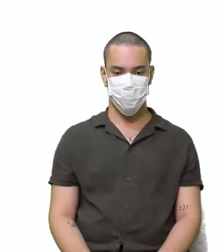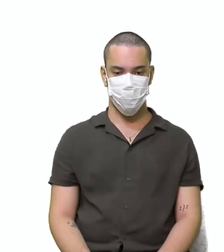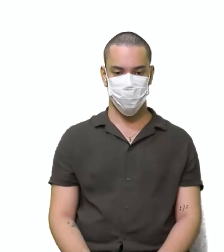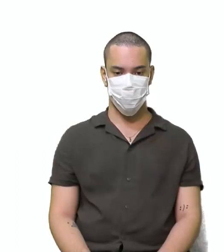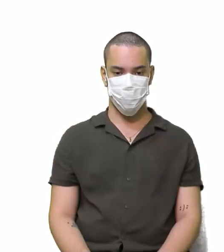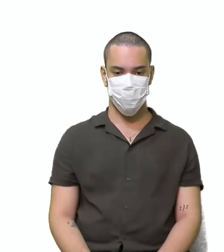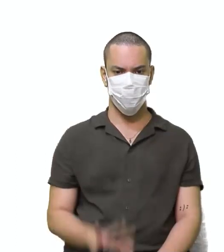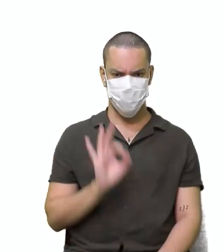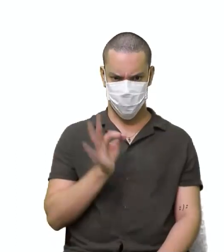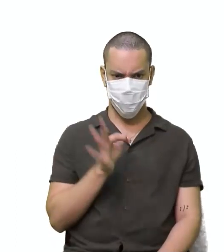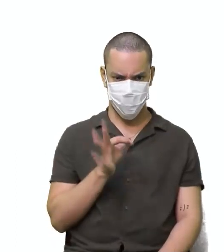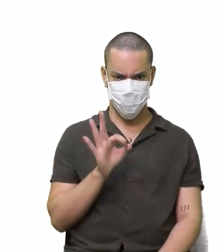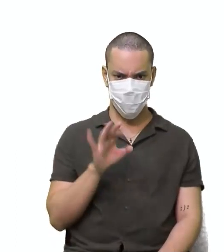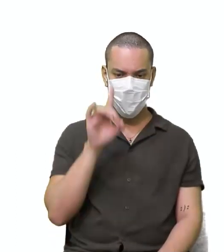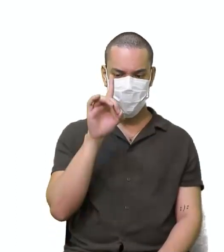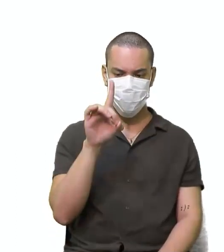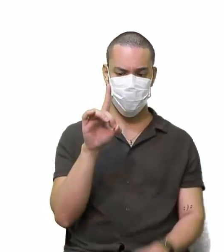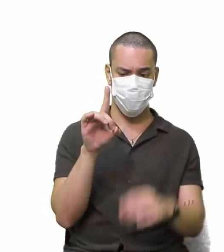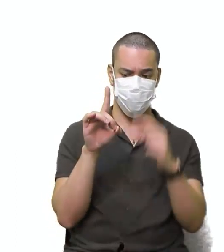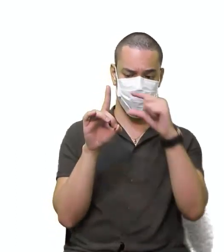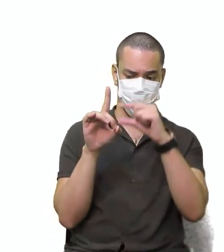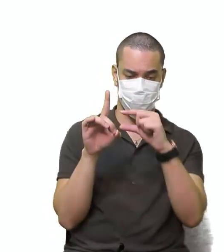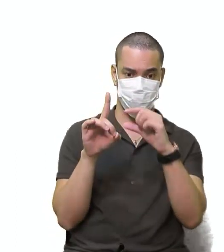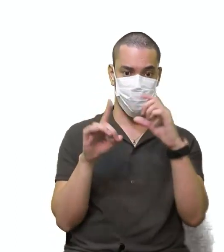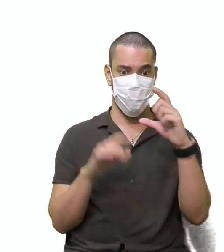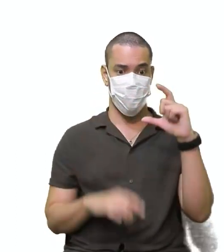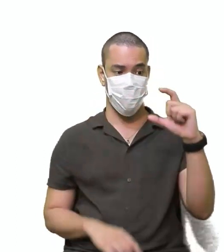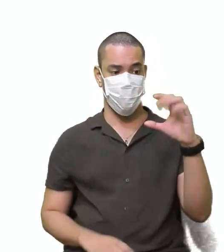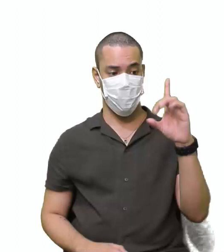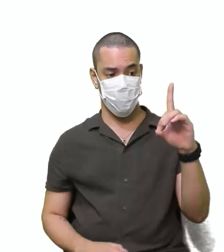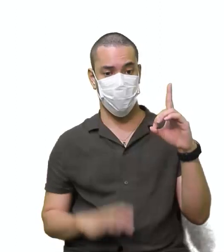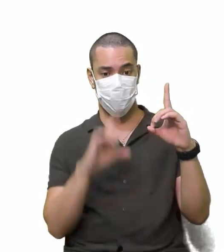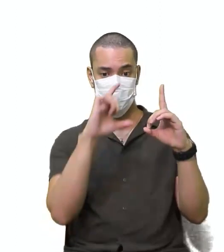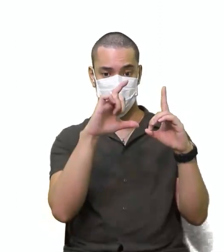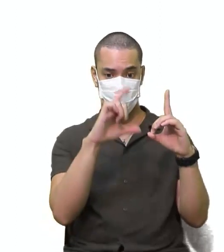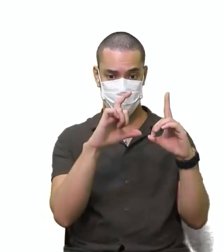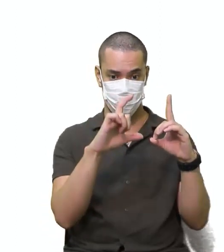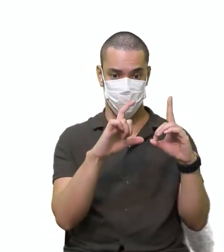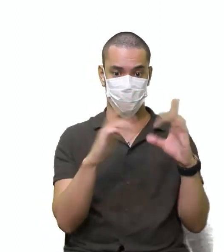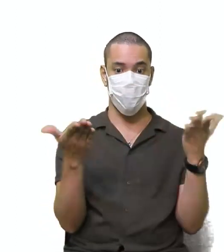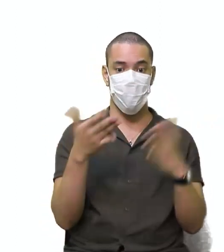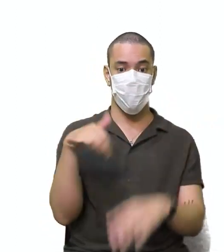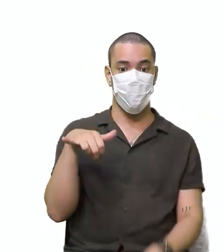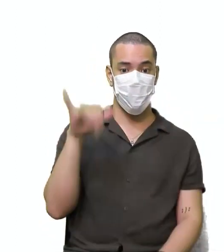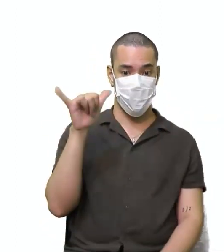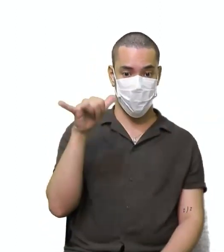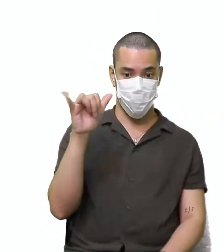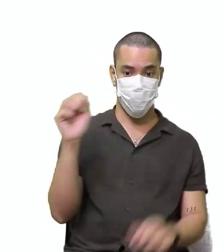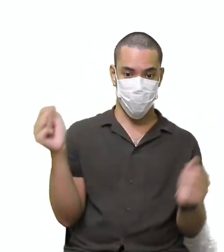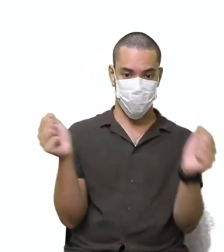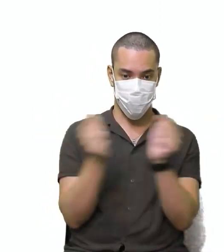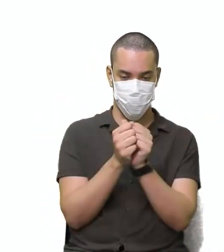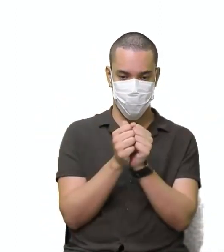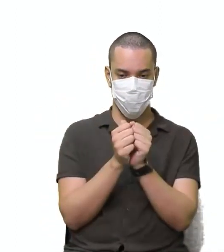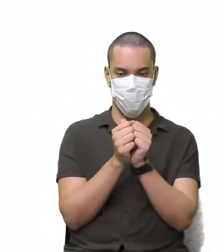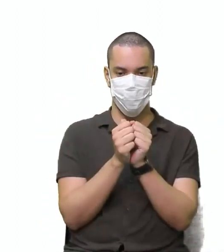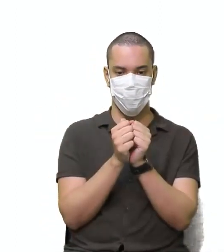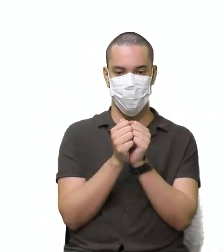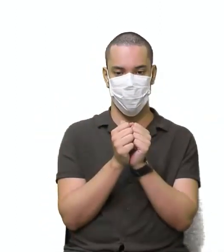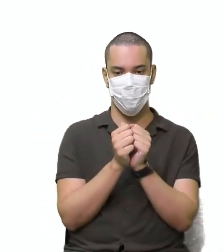XDzinho. Agora eu vou pro Y. XDzão, olha o Y aqui, Y. E o